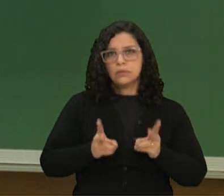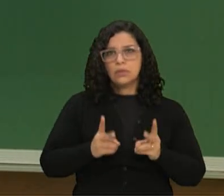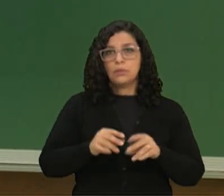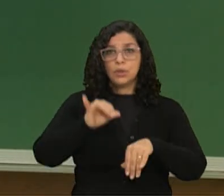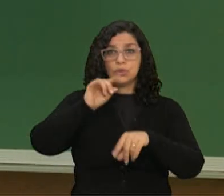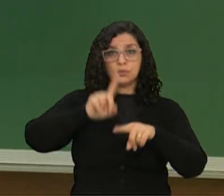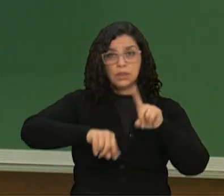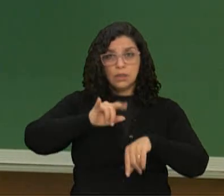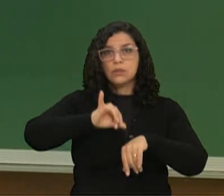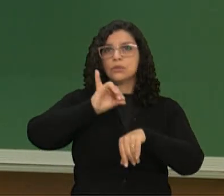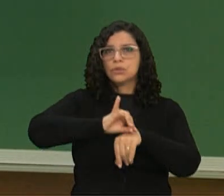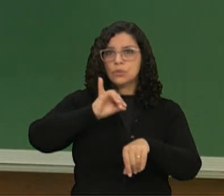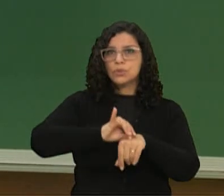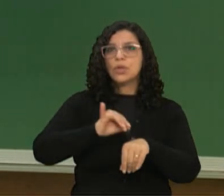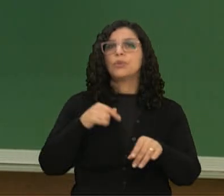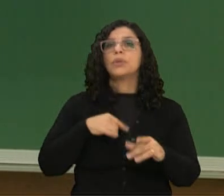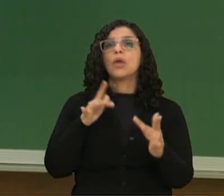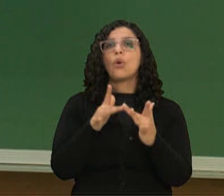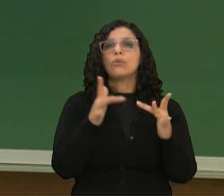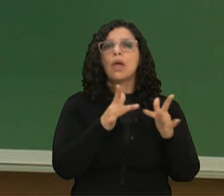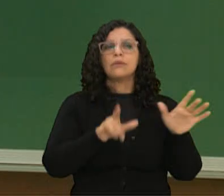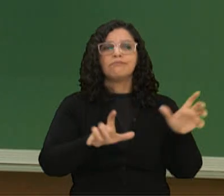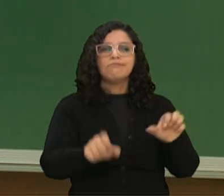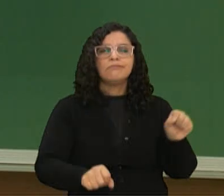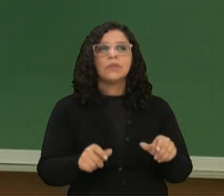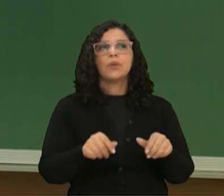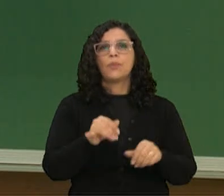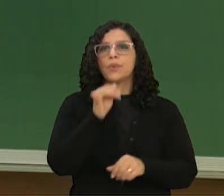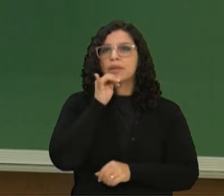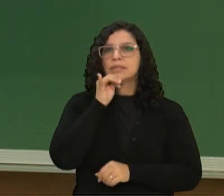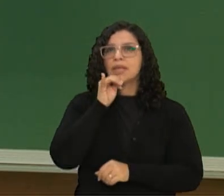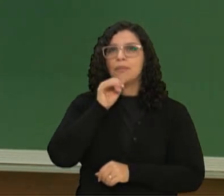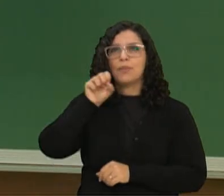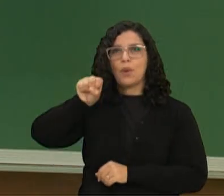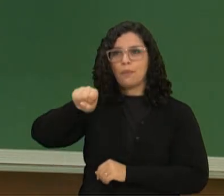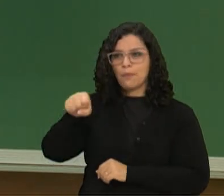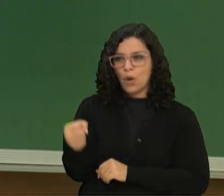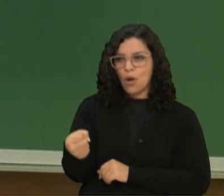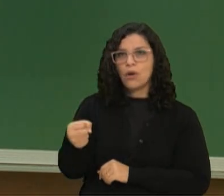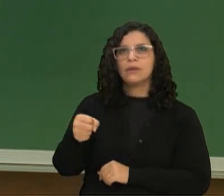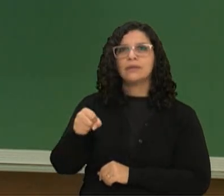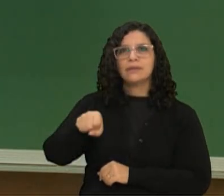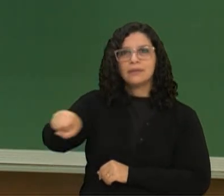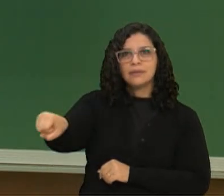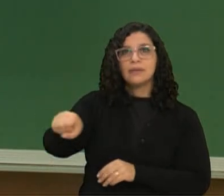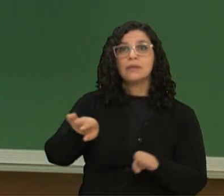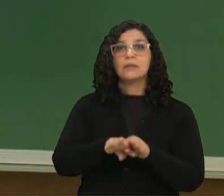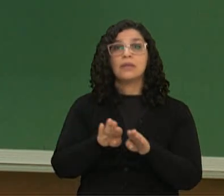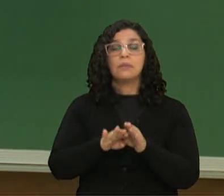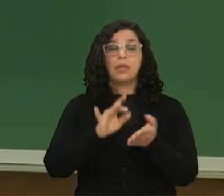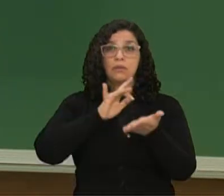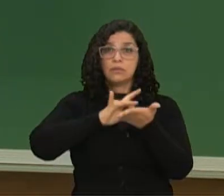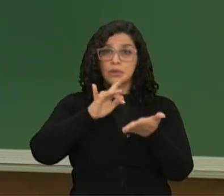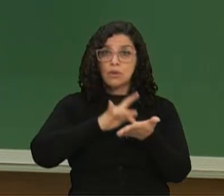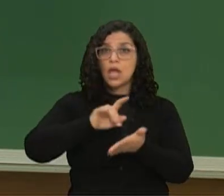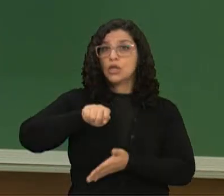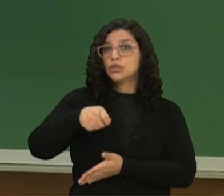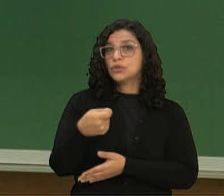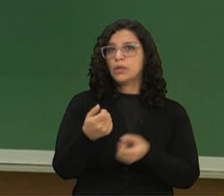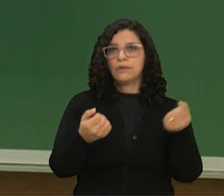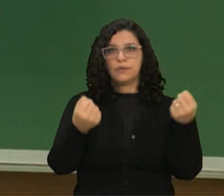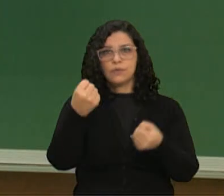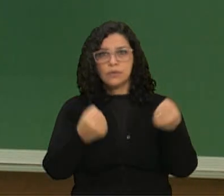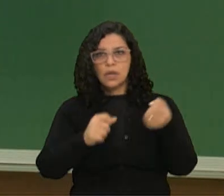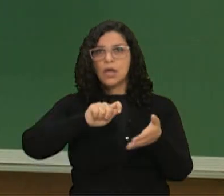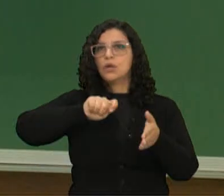os objetos que estão sempre tocados. Por exemplo, as maçanetas, o celular, a chave de carro, chave de